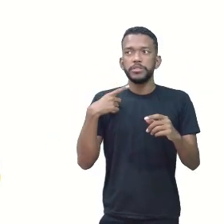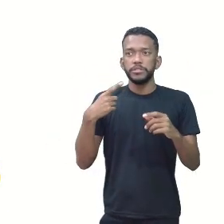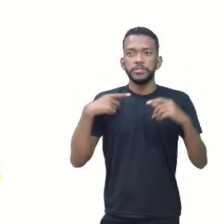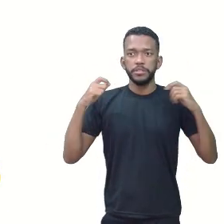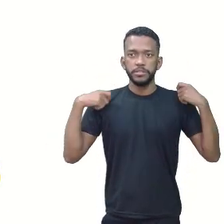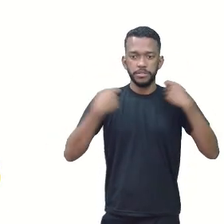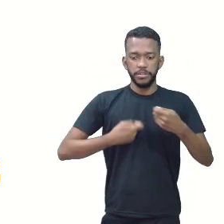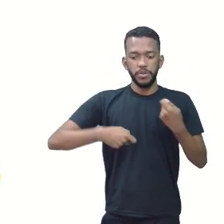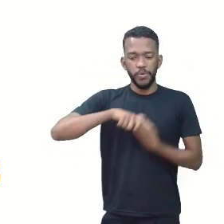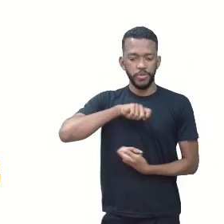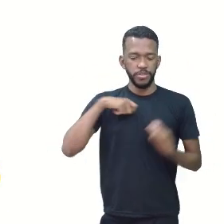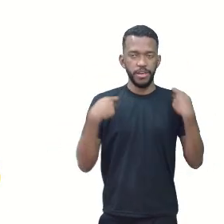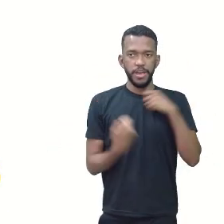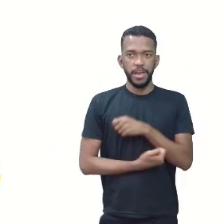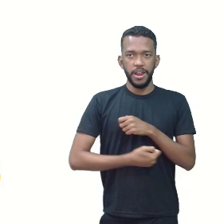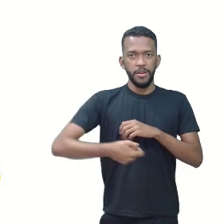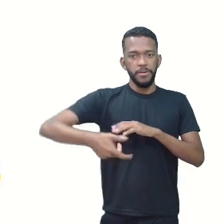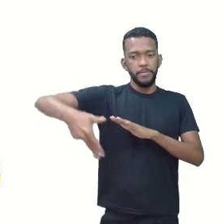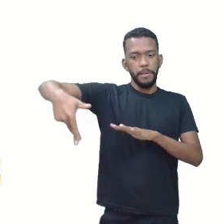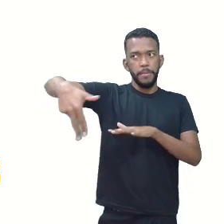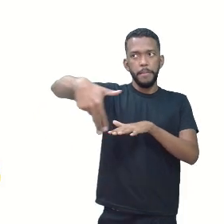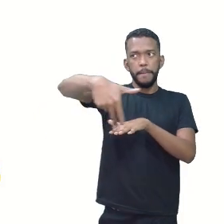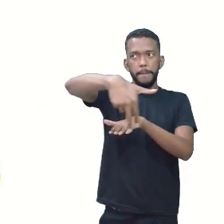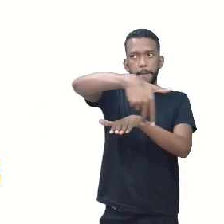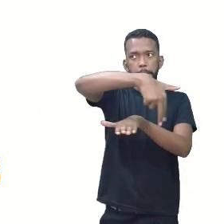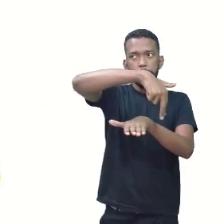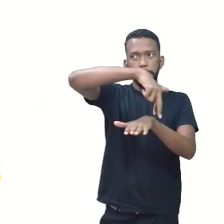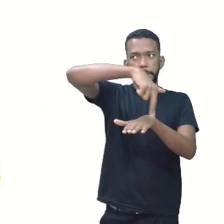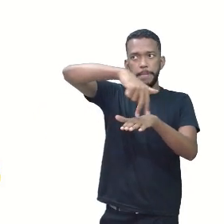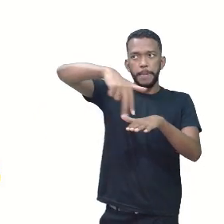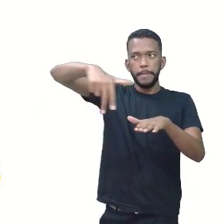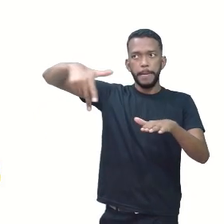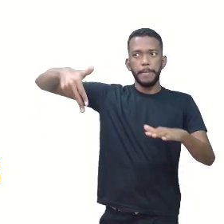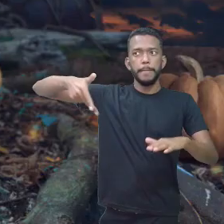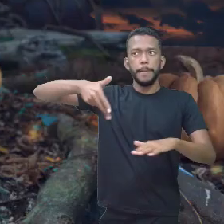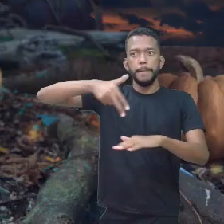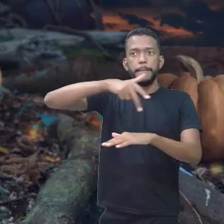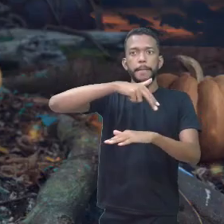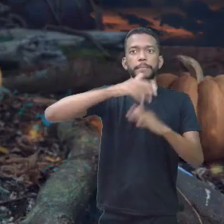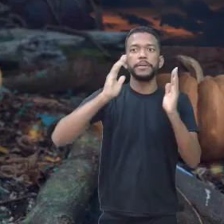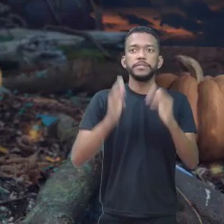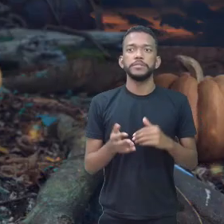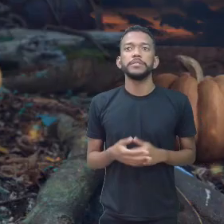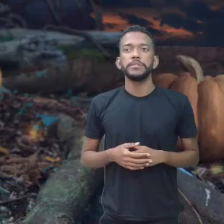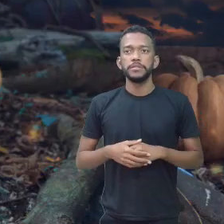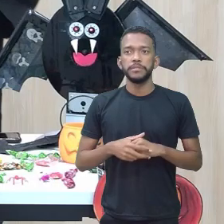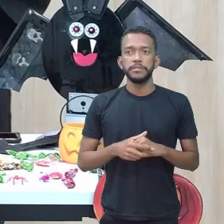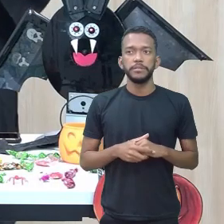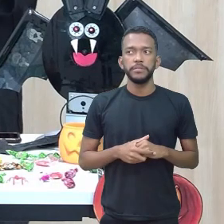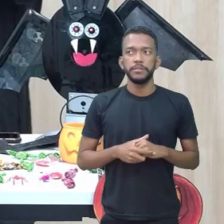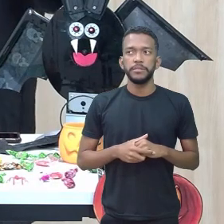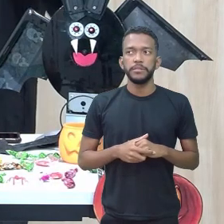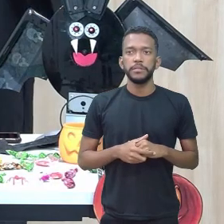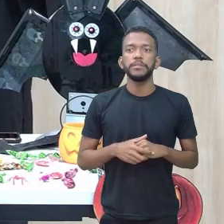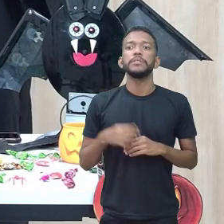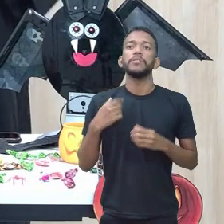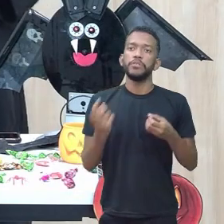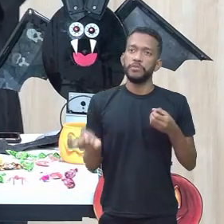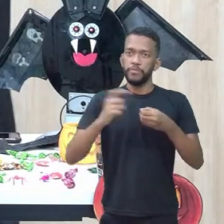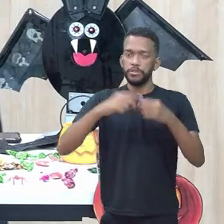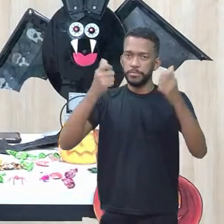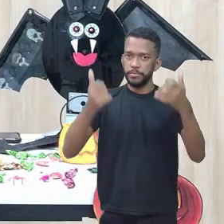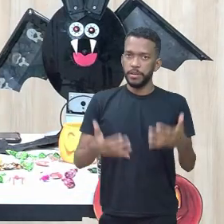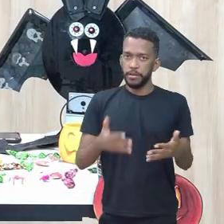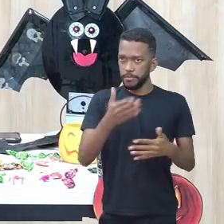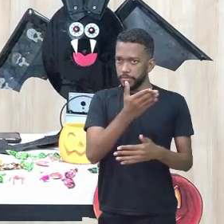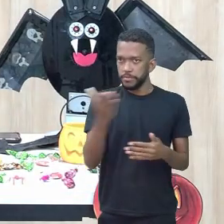roupas ao contrário e sair andando de costas, vai estar tão desgrenhada como uma bruxa. Apesar que, eu torno a dizer a vocês, nem todas